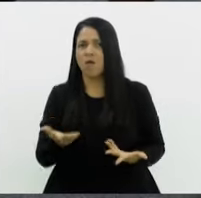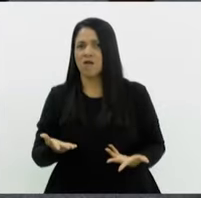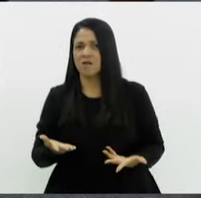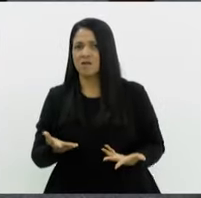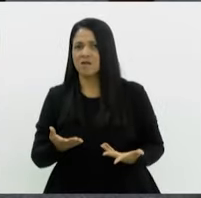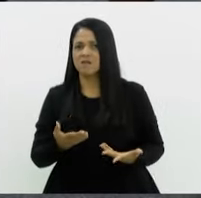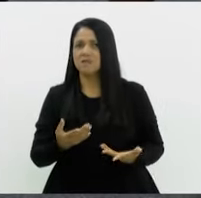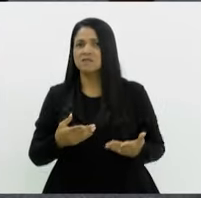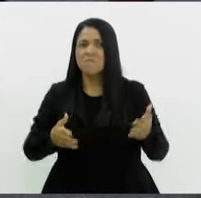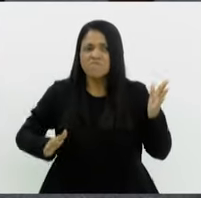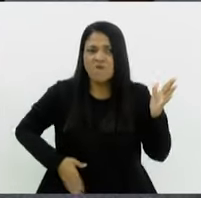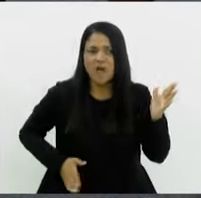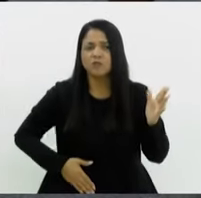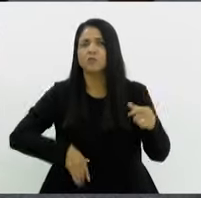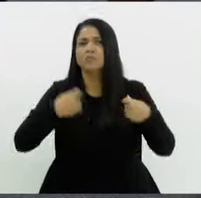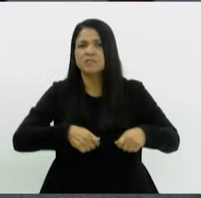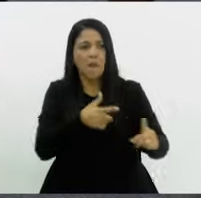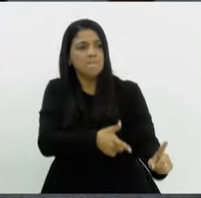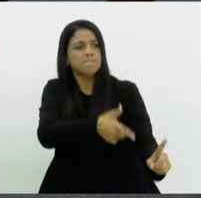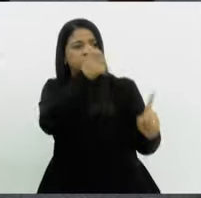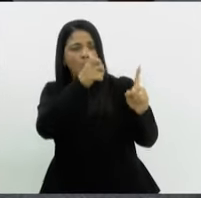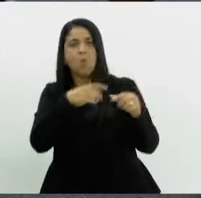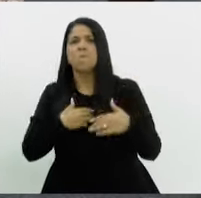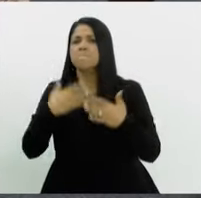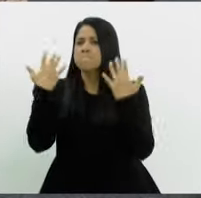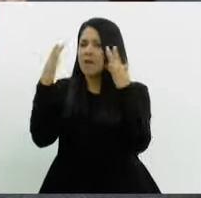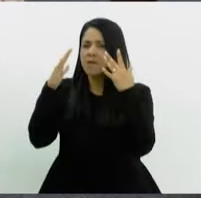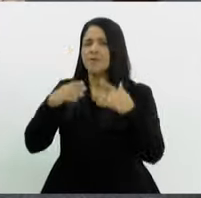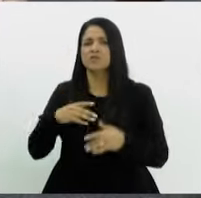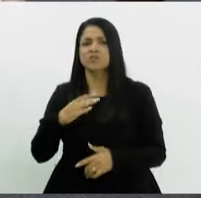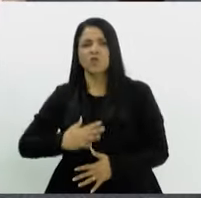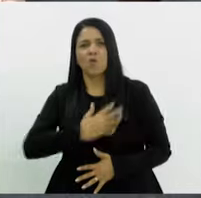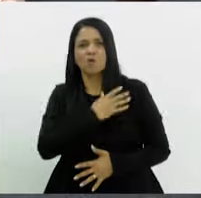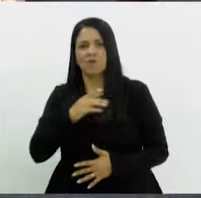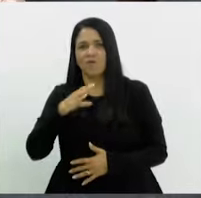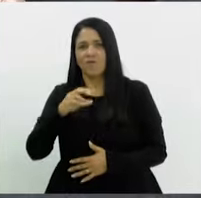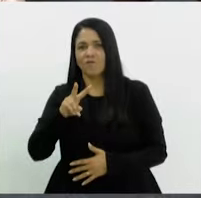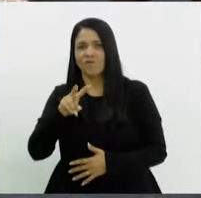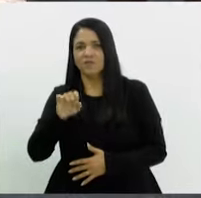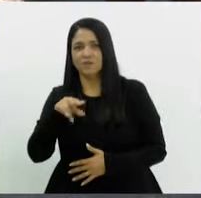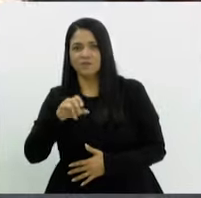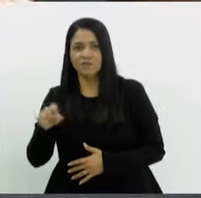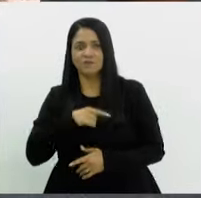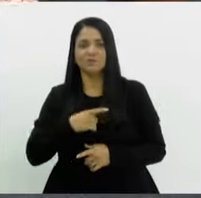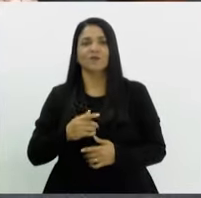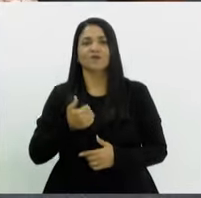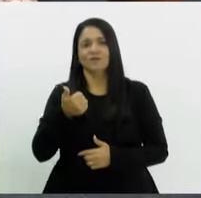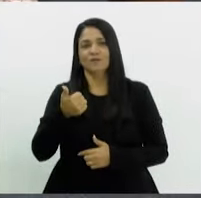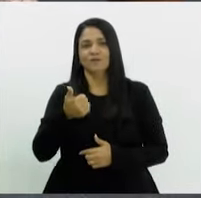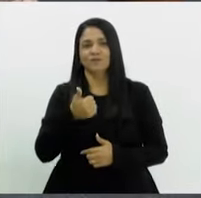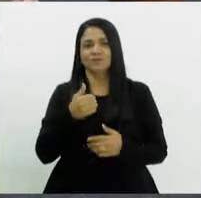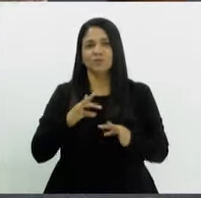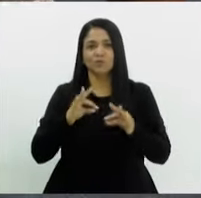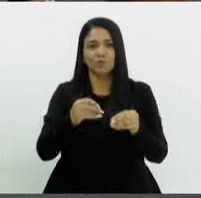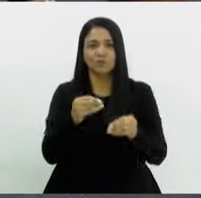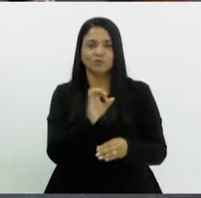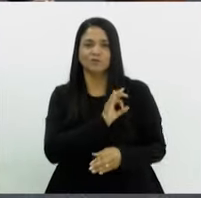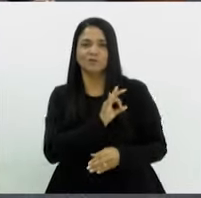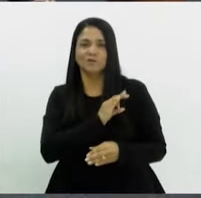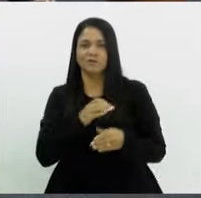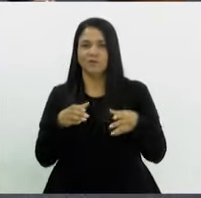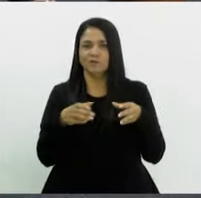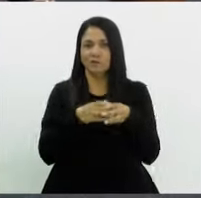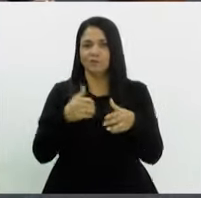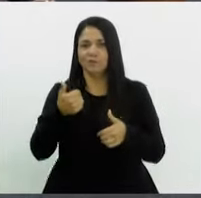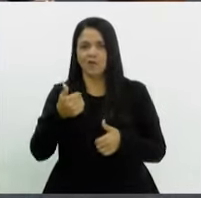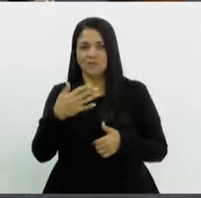tem que ser bala. Parabéns, Coronel Vinícius. Parabéns a todos os policiais do 15º Batalhão, que está baixando o mato mesmo.